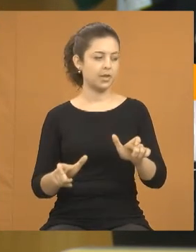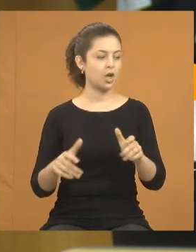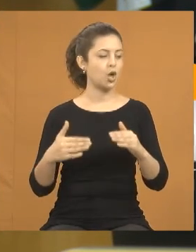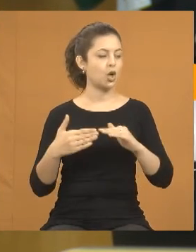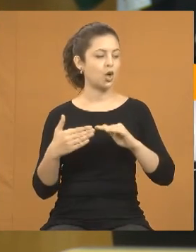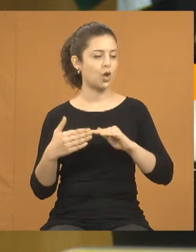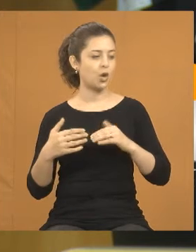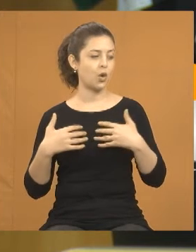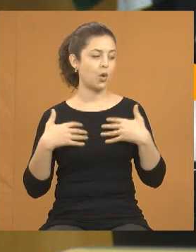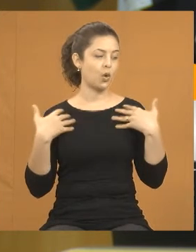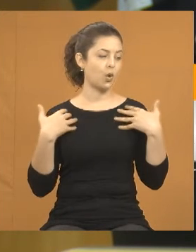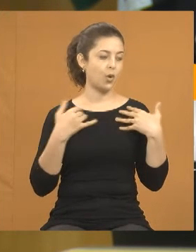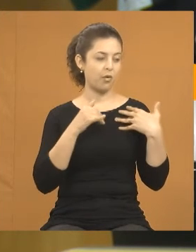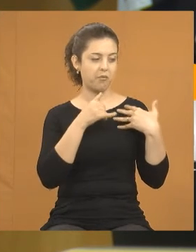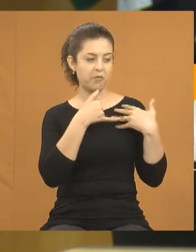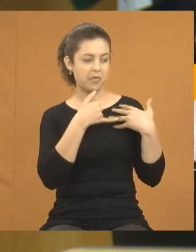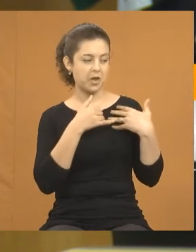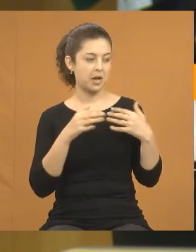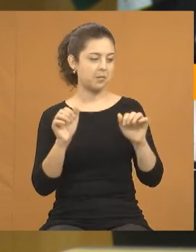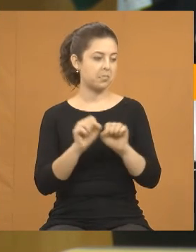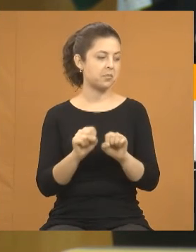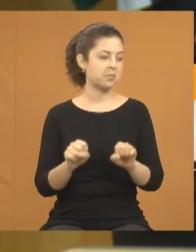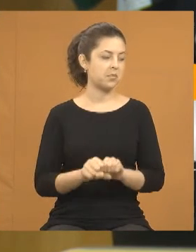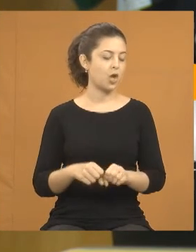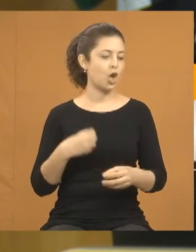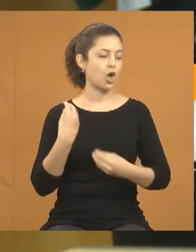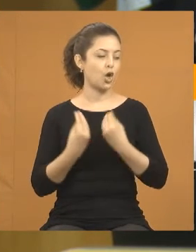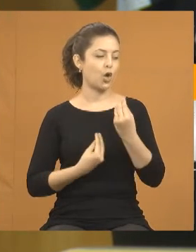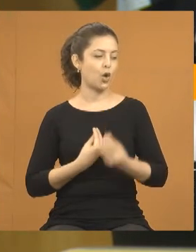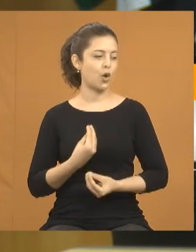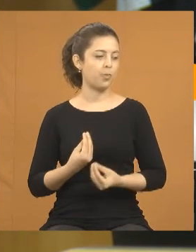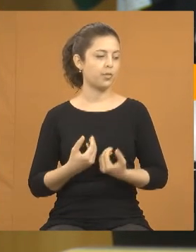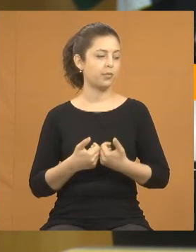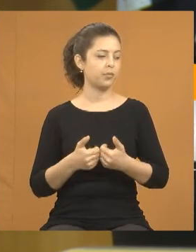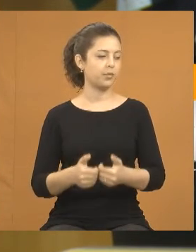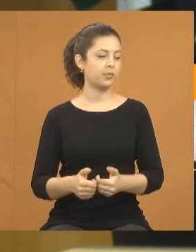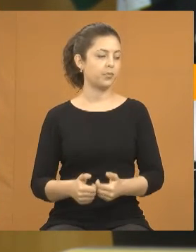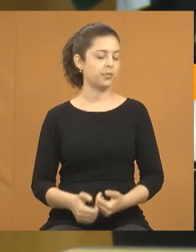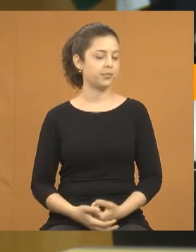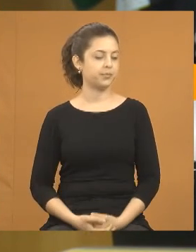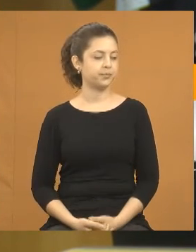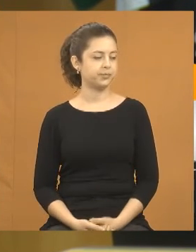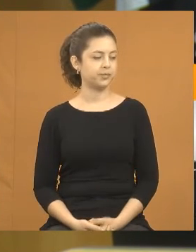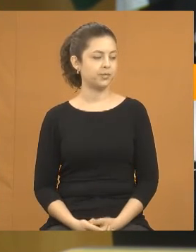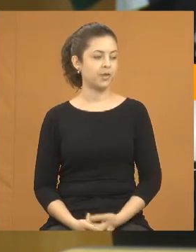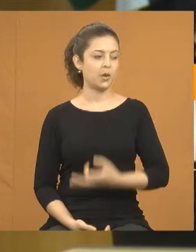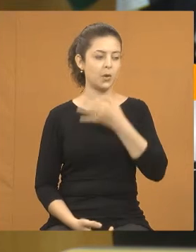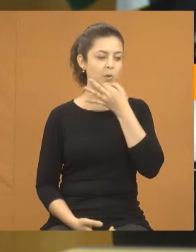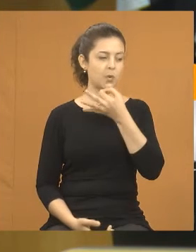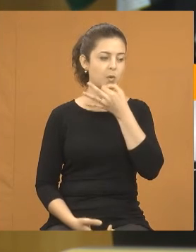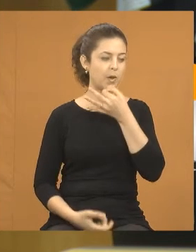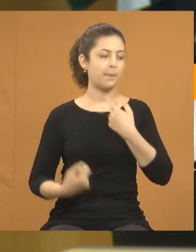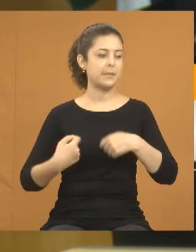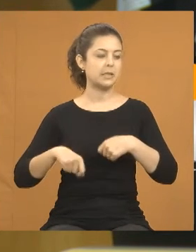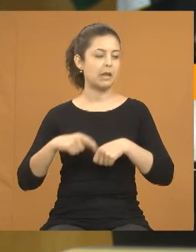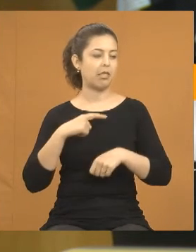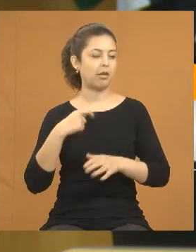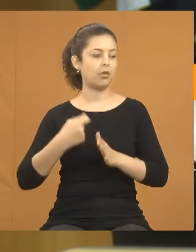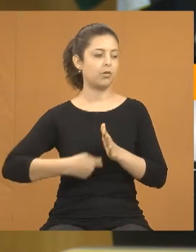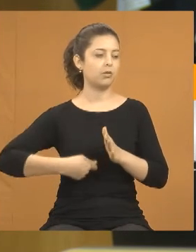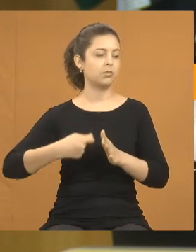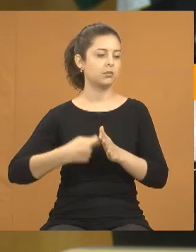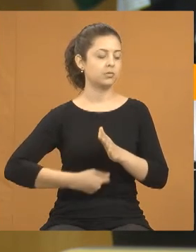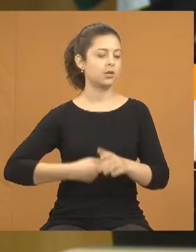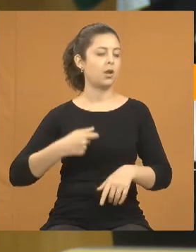estão contentes com o sistema e o modelo de transporte que está aqui. Eu acho que nós temos que ter uma luta nessa cidade. Eu acho